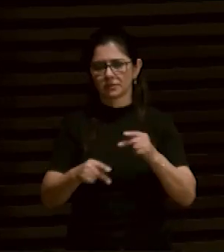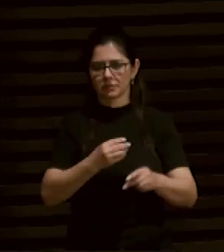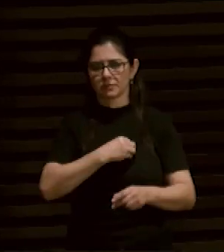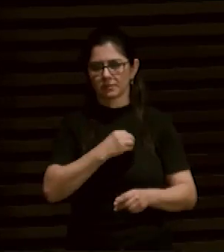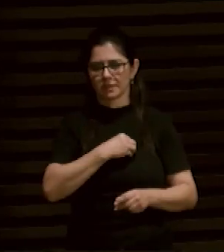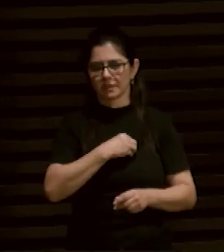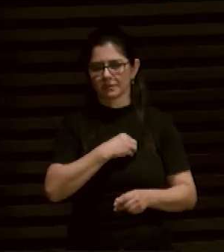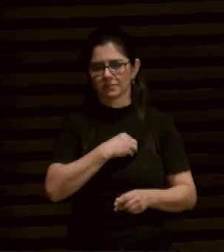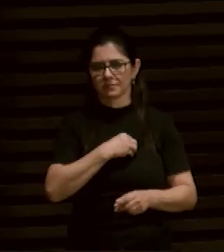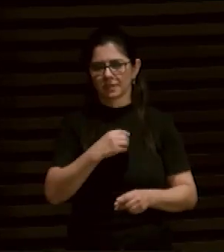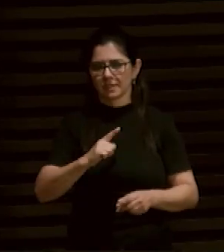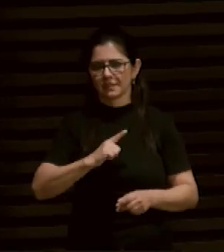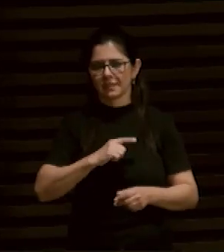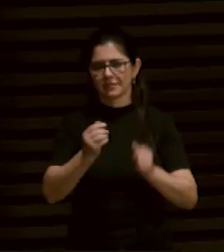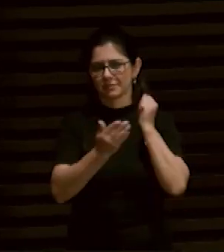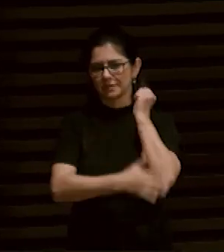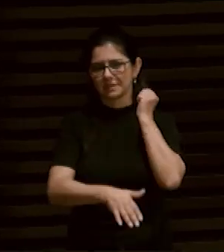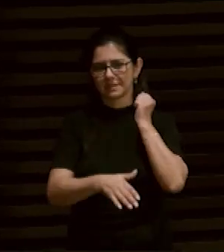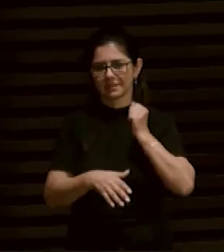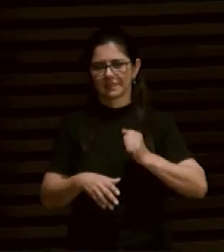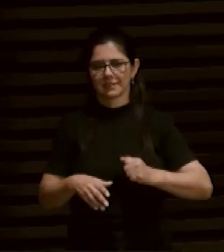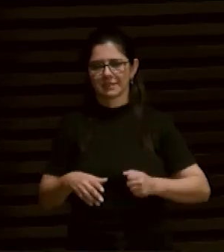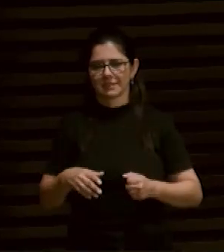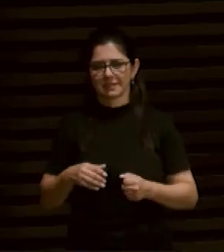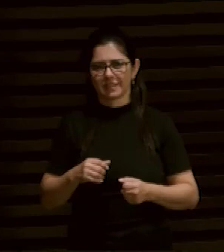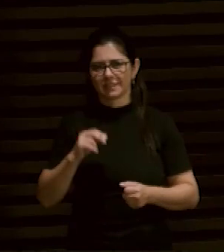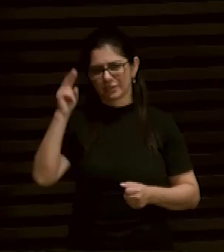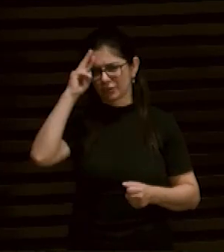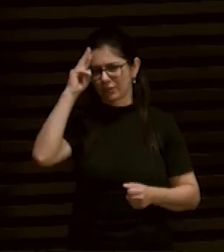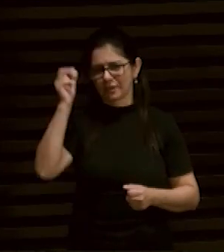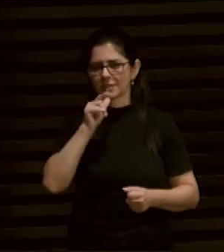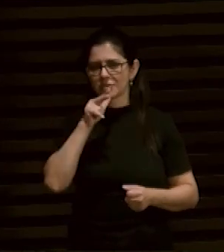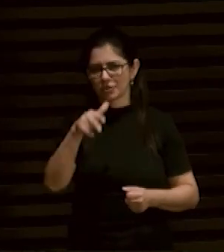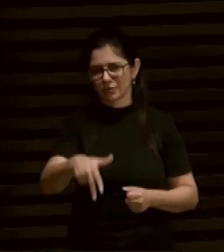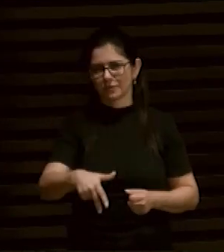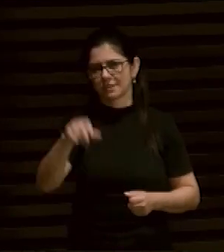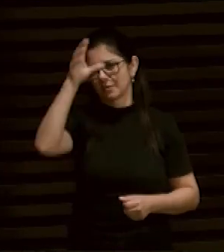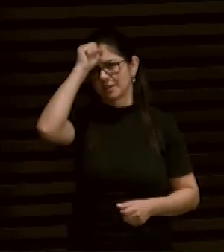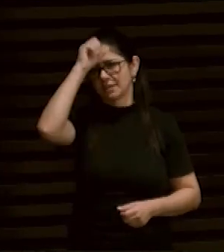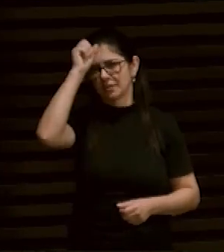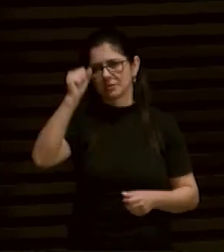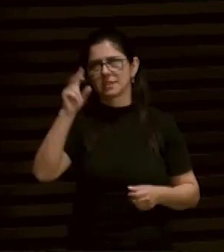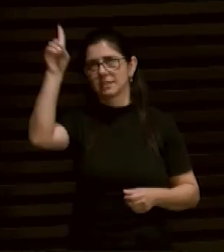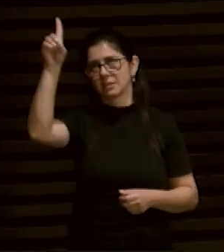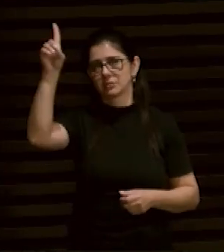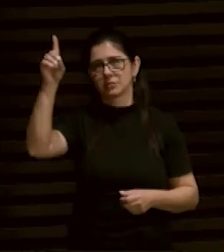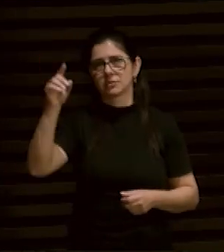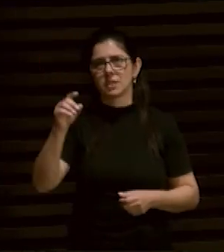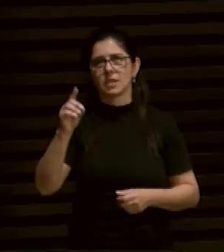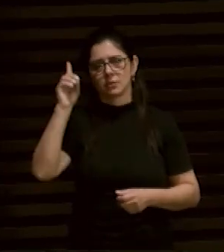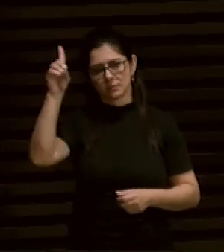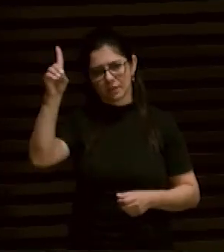a Deus, por histórias como a de Jonas, em que nós aprendemos, irmãos, que Deus também é um Deus de segundas